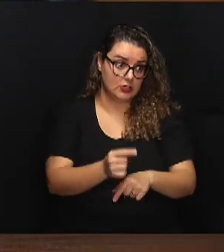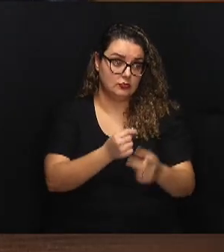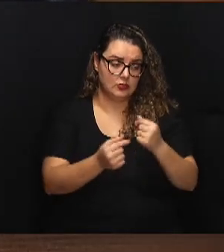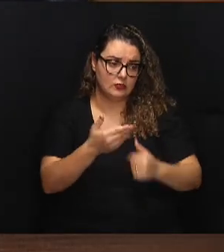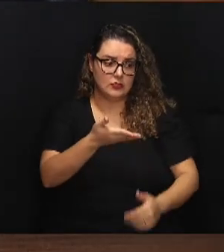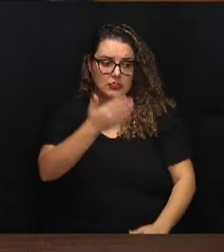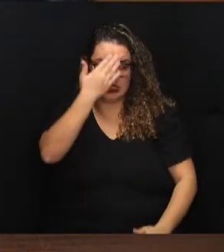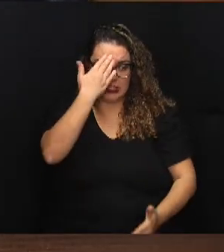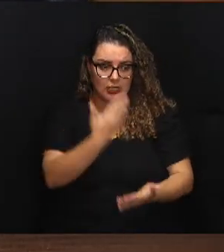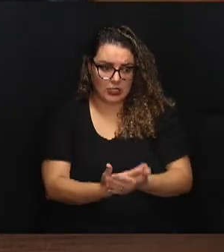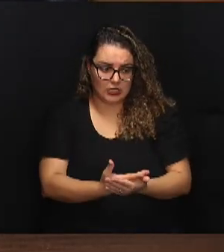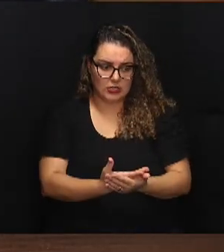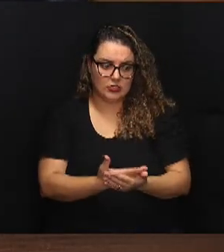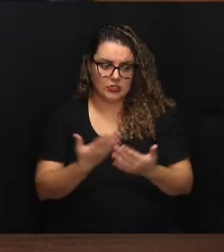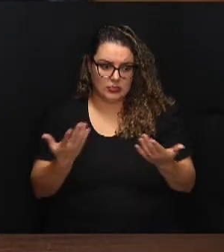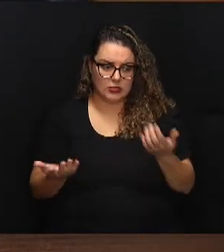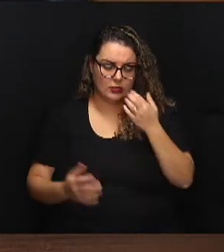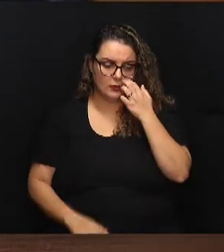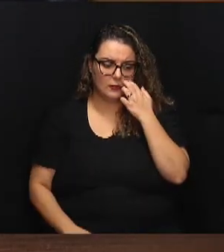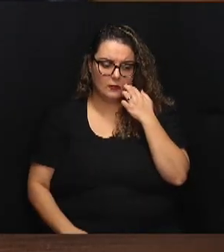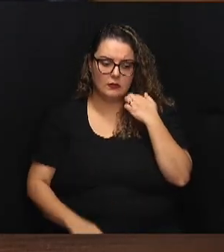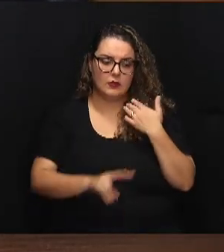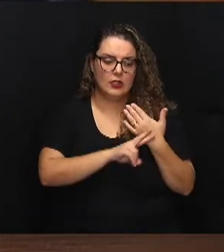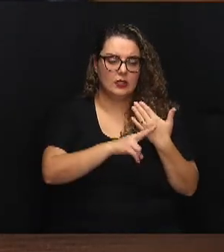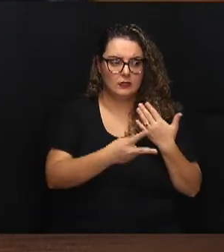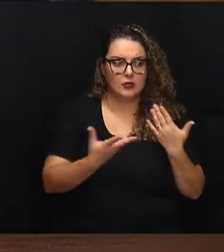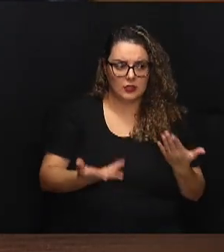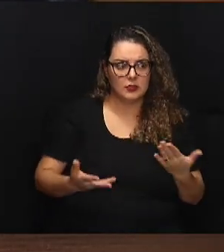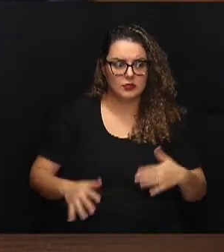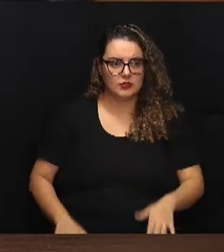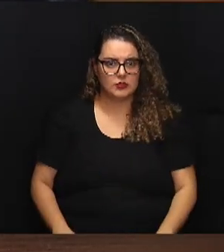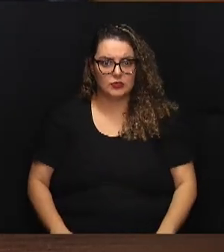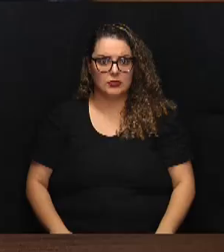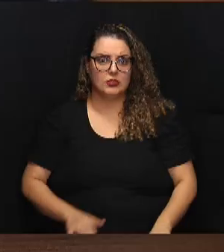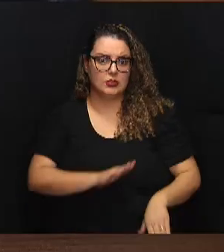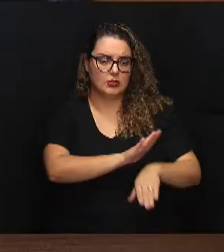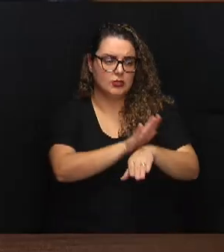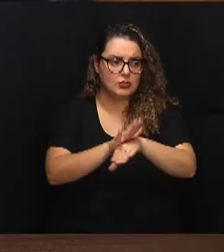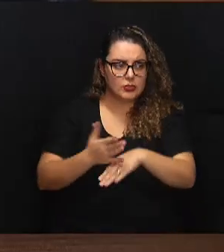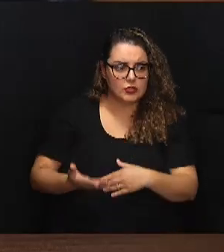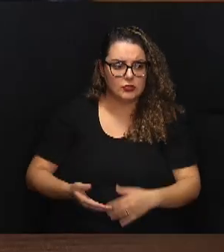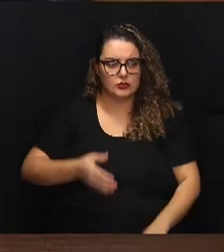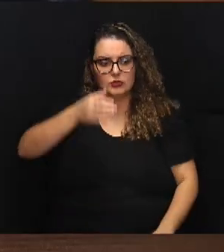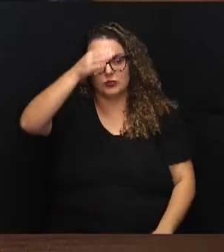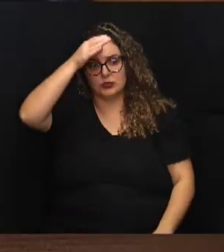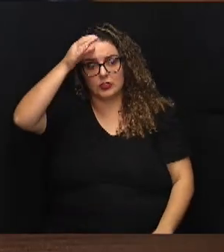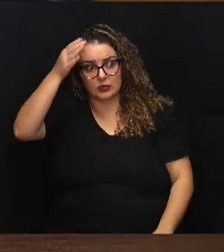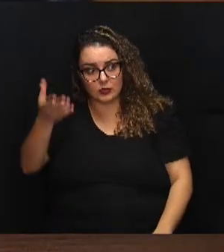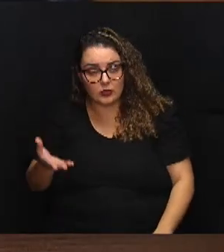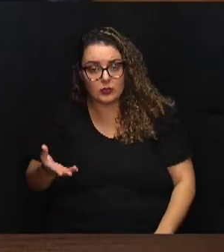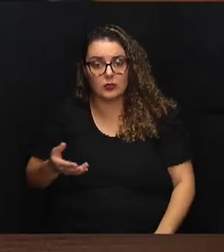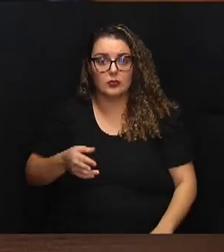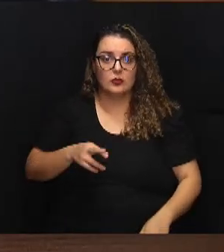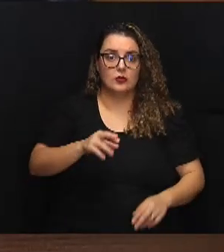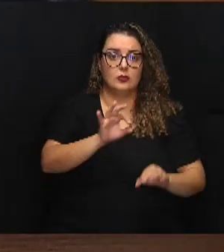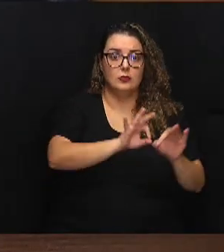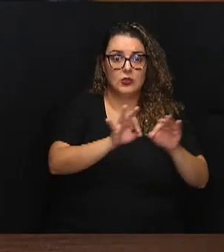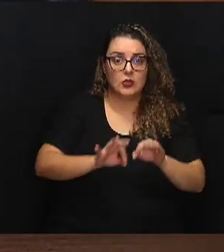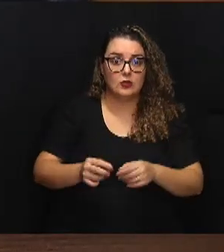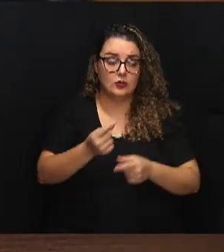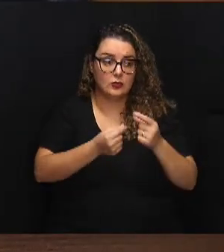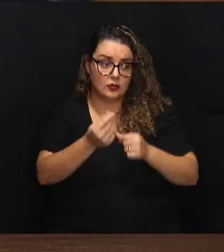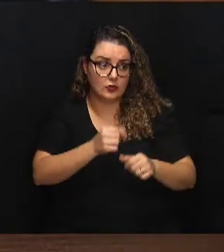acredita que isso também vai influenciar em ajudar os seus clientes na questão do planejamento, do orçamento